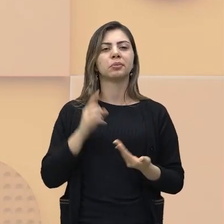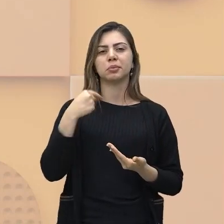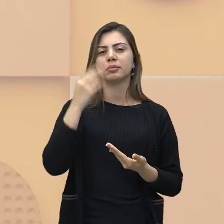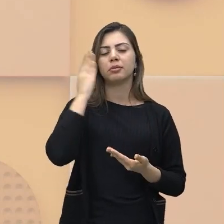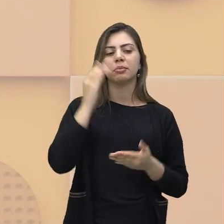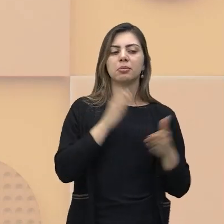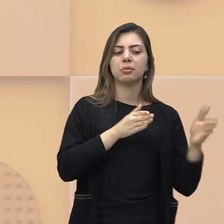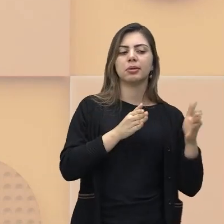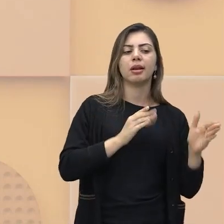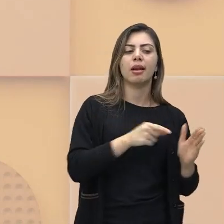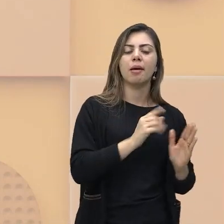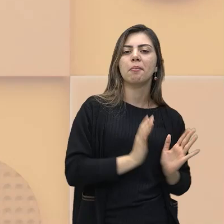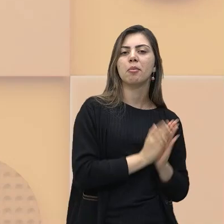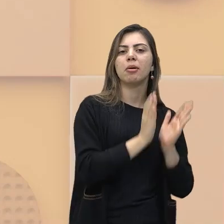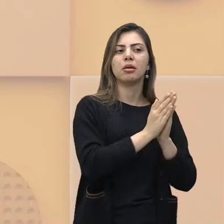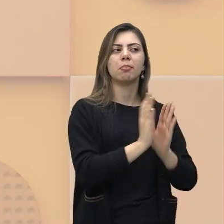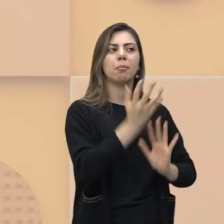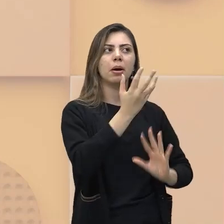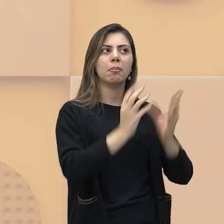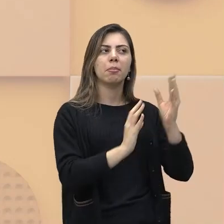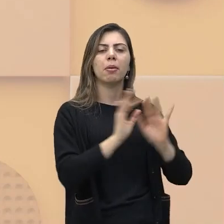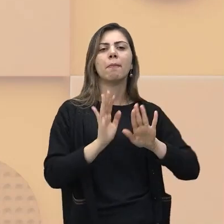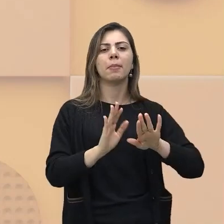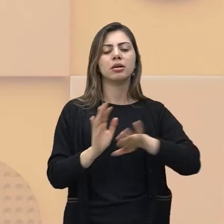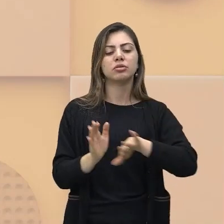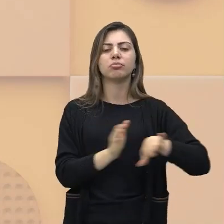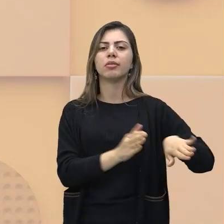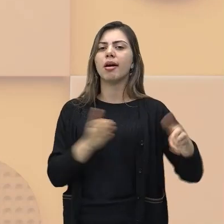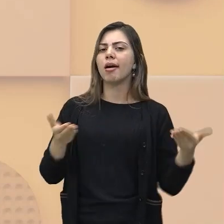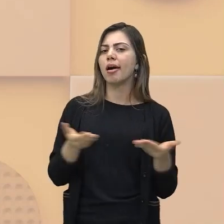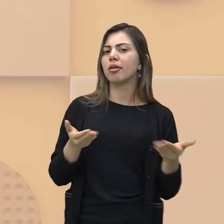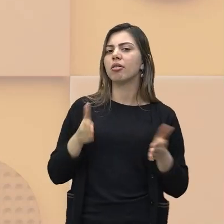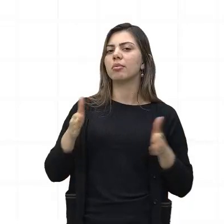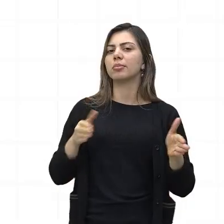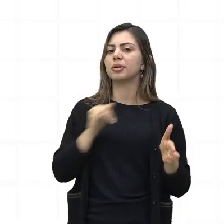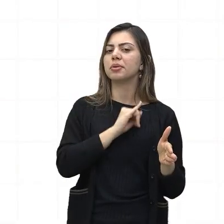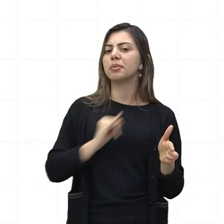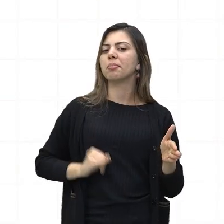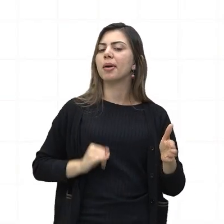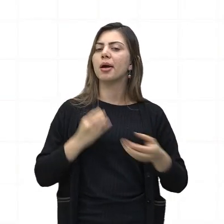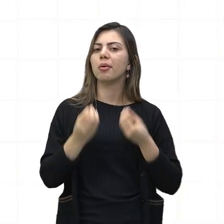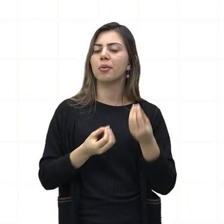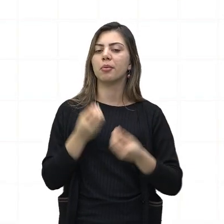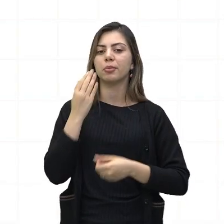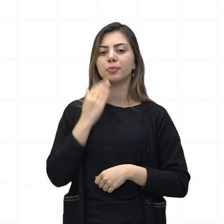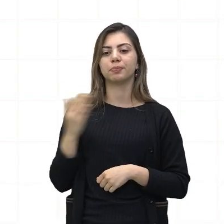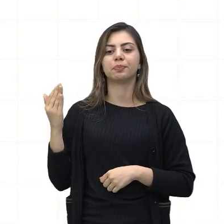de Pombal, e no Império, o que aconteceu? Vamos verificar um pouco a respeito disso também.